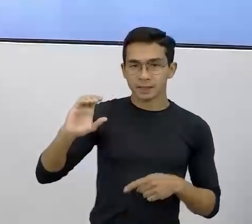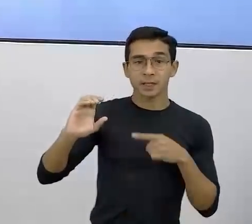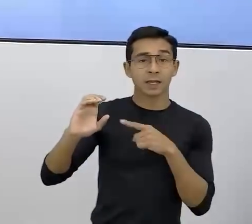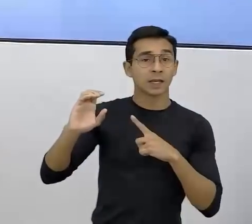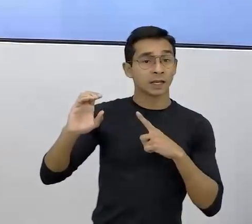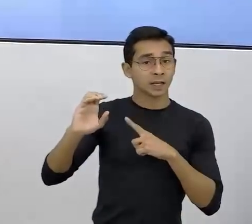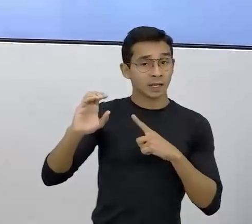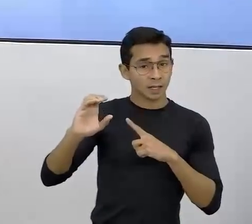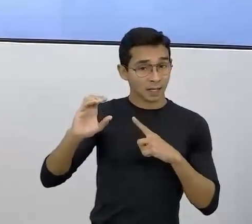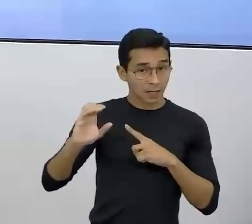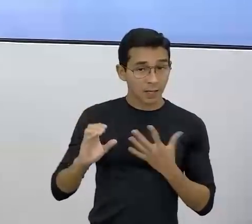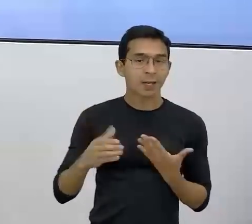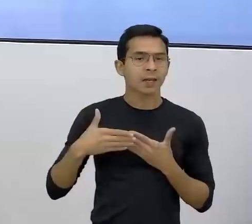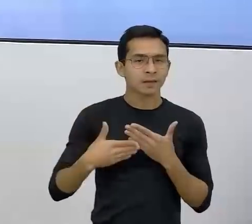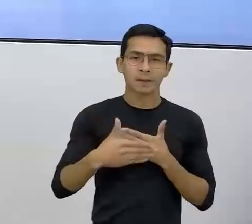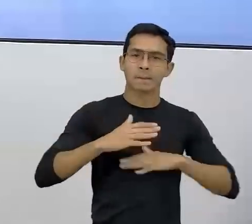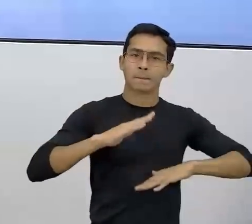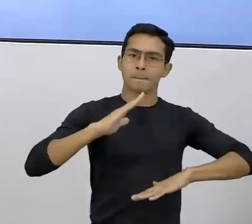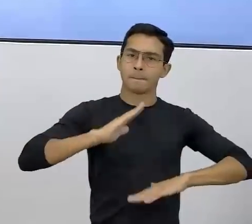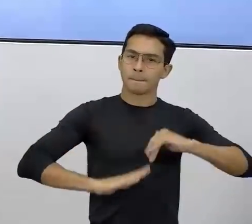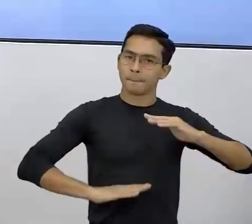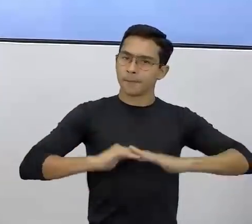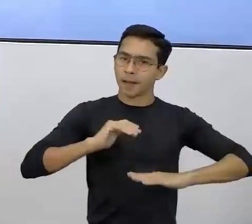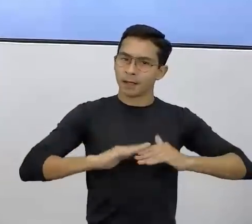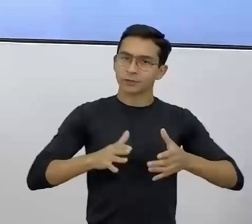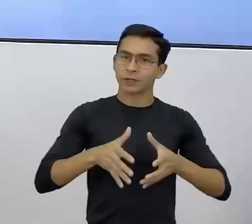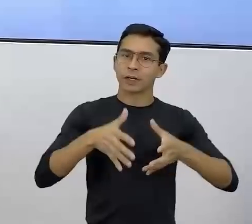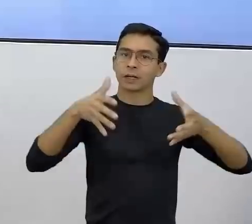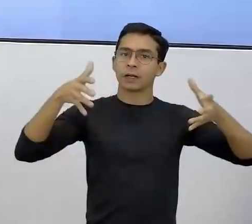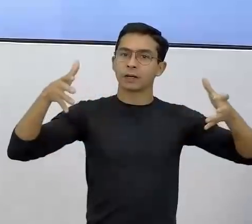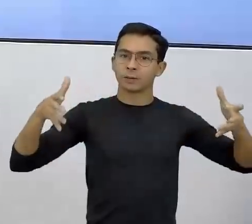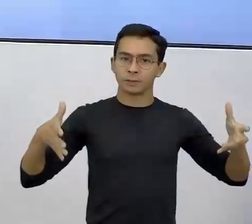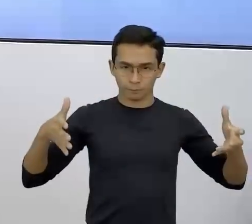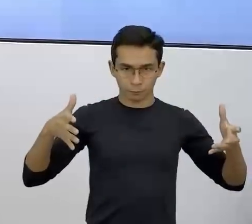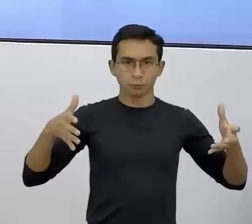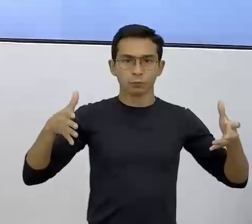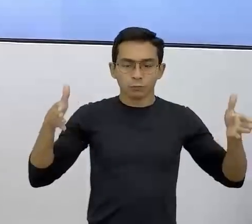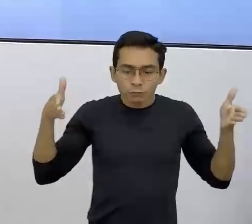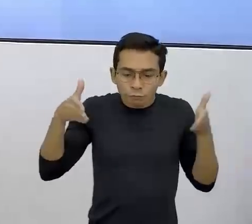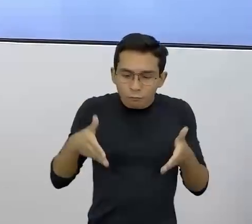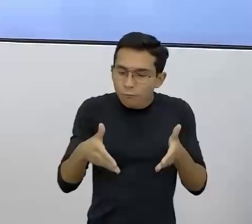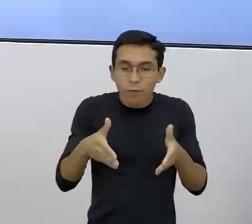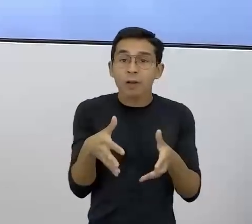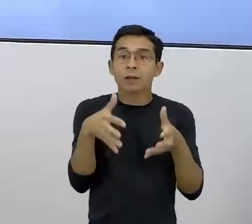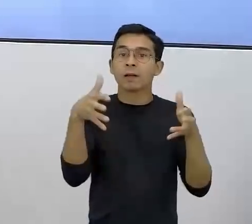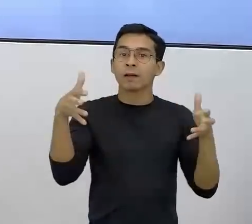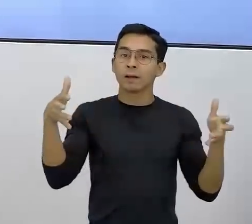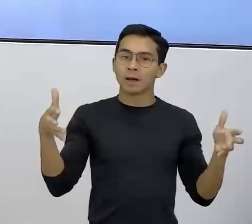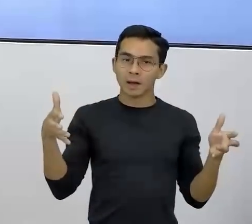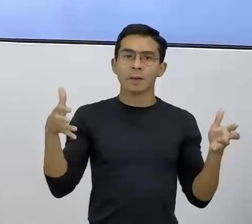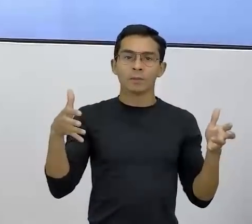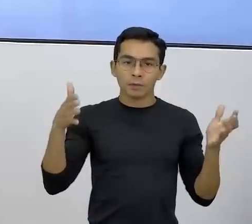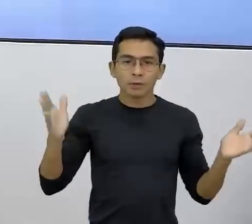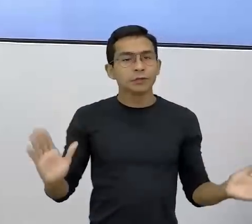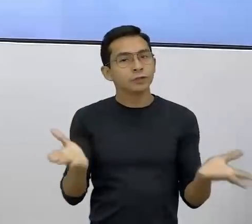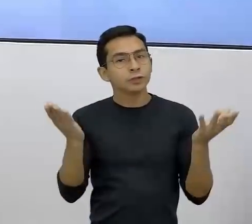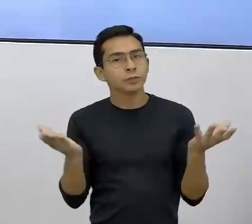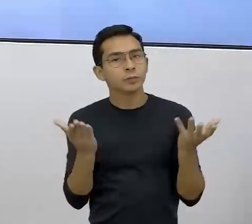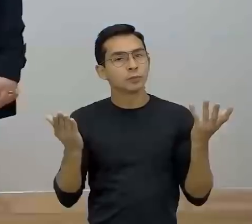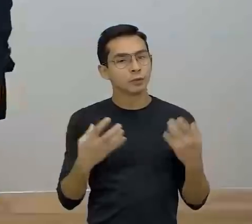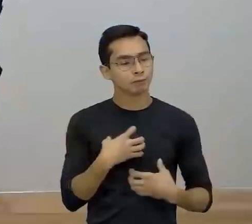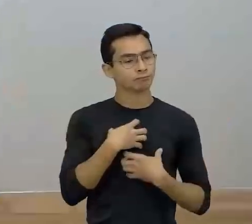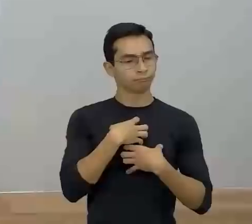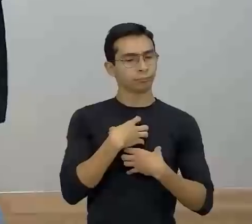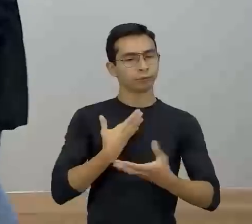ações intencionais agora de uma forma mais ampla e não só local, né? Para trabalhar as competências socioemocionais. É